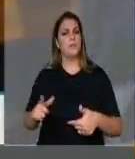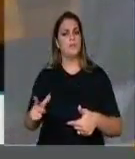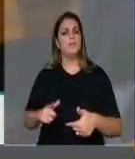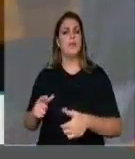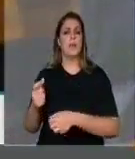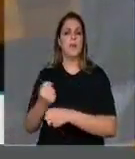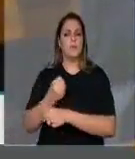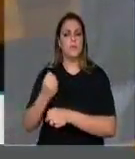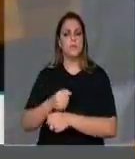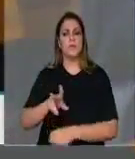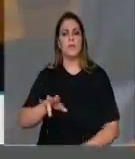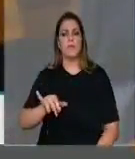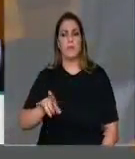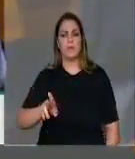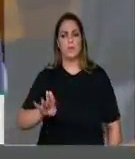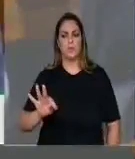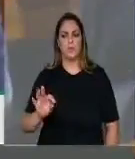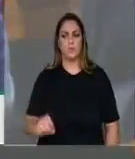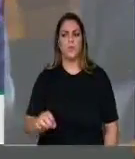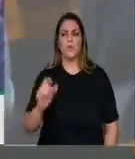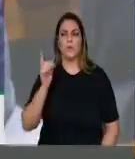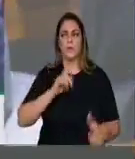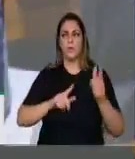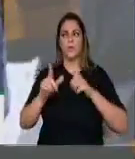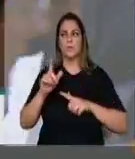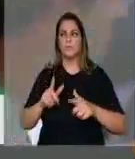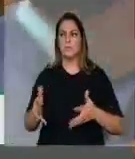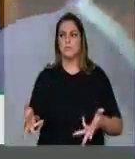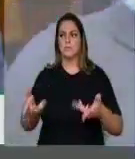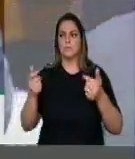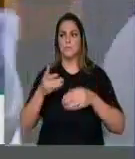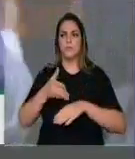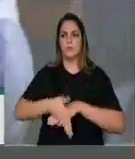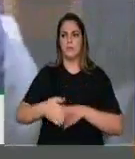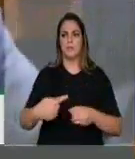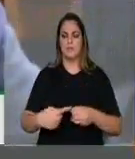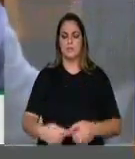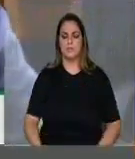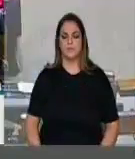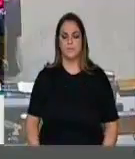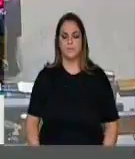do viaduto e assim conseguir uma entrada nobre para essa cidade. Muito obrigado, senhor presidente. Só para fazer...